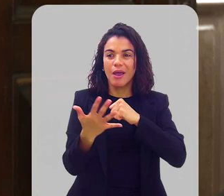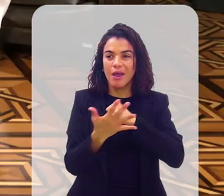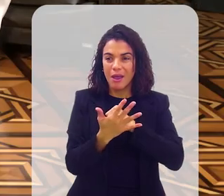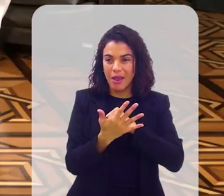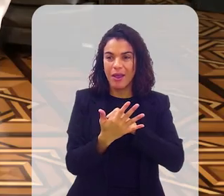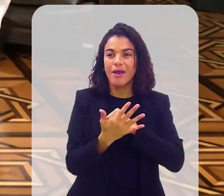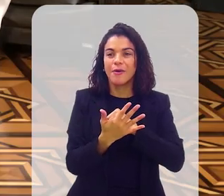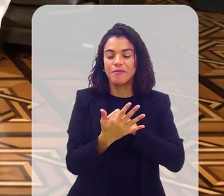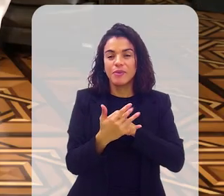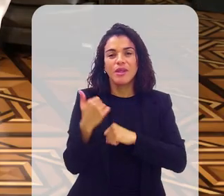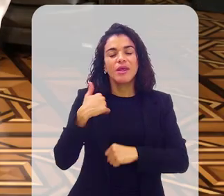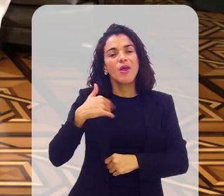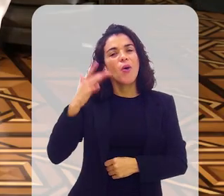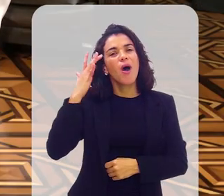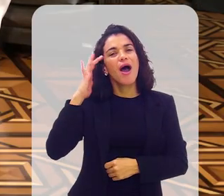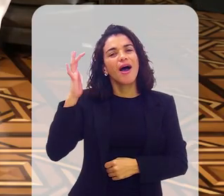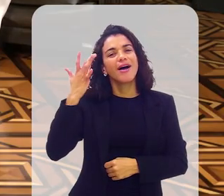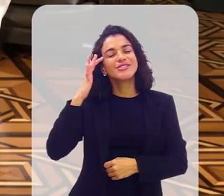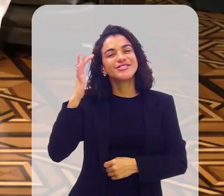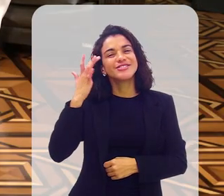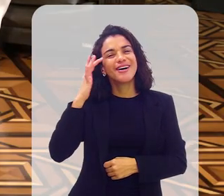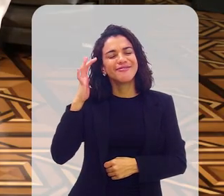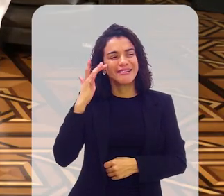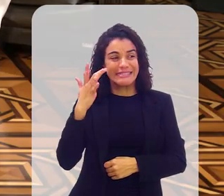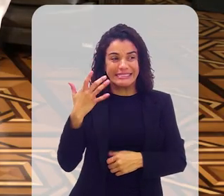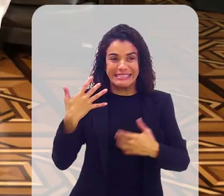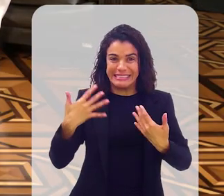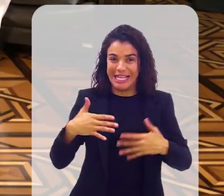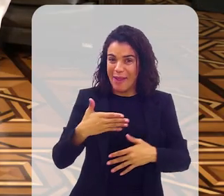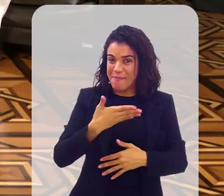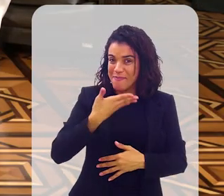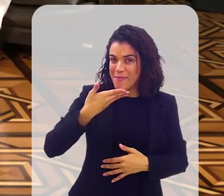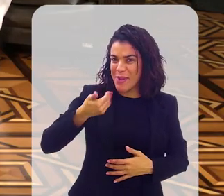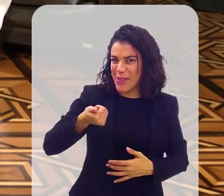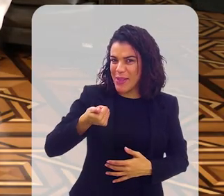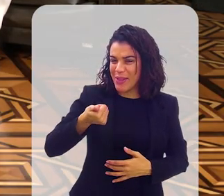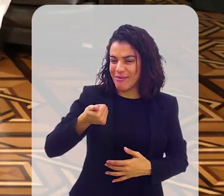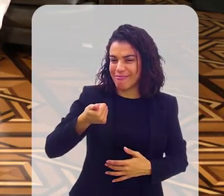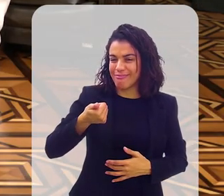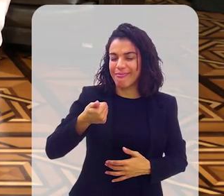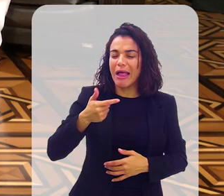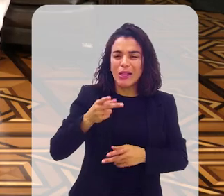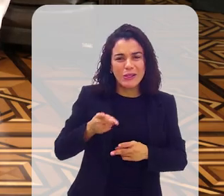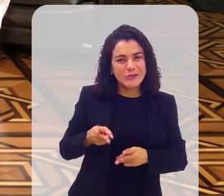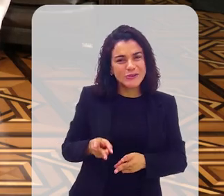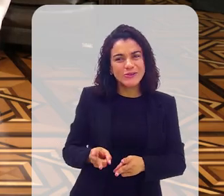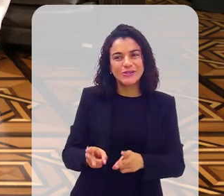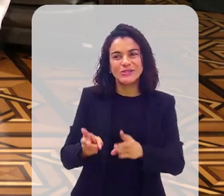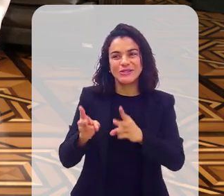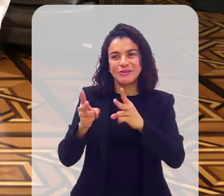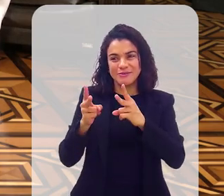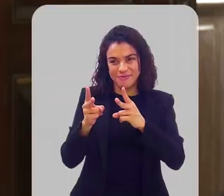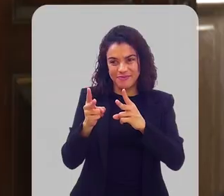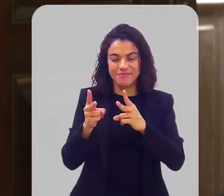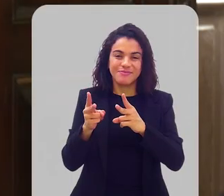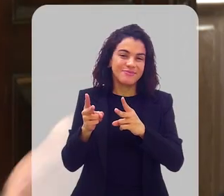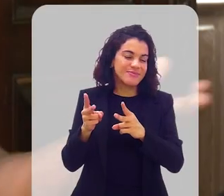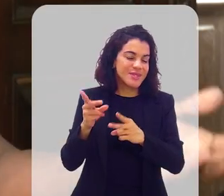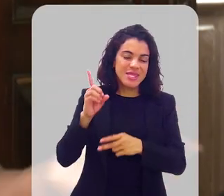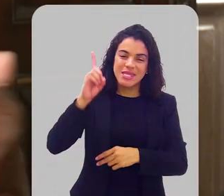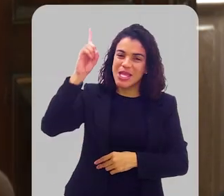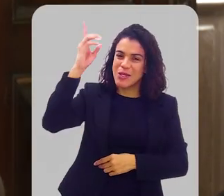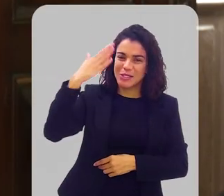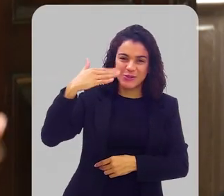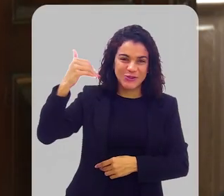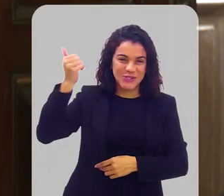Pronto. Virou a chave, aí vem. Que a coisa melhorou. Mas nós continuamos a perseverar, é